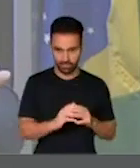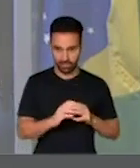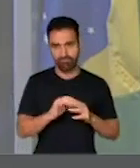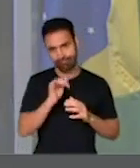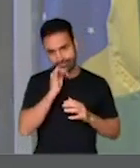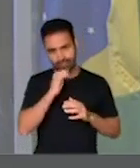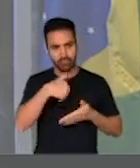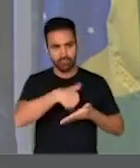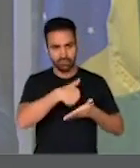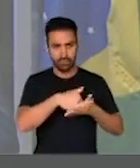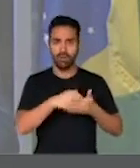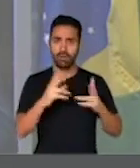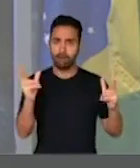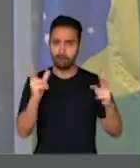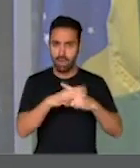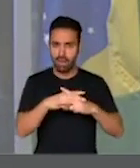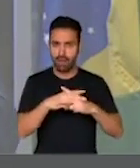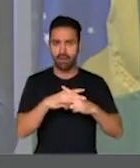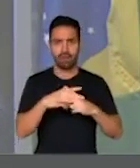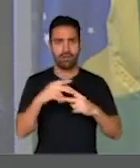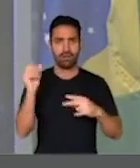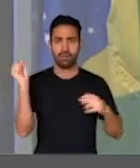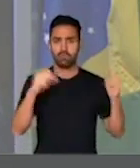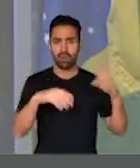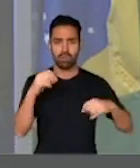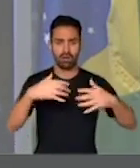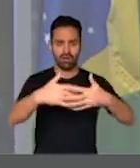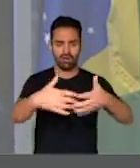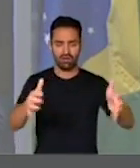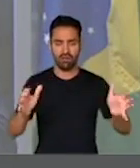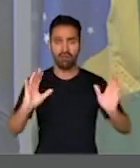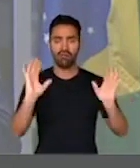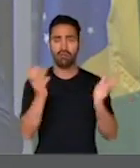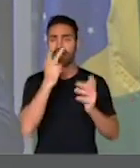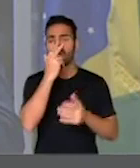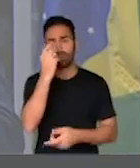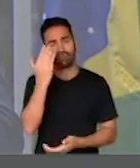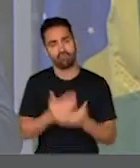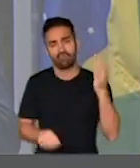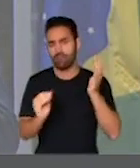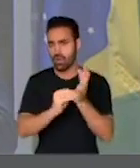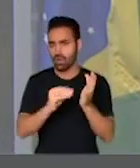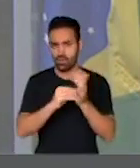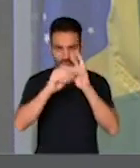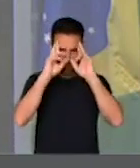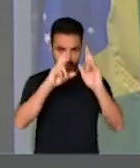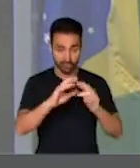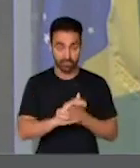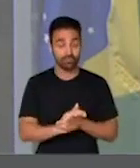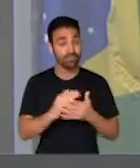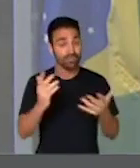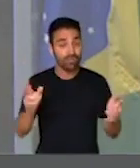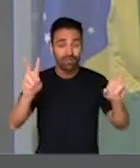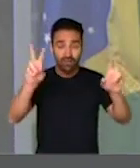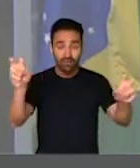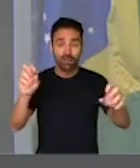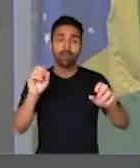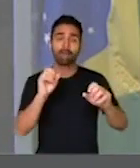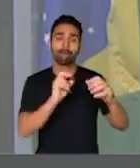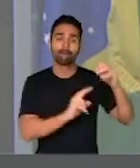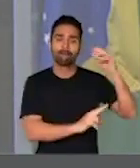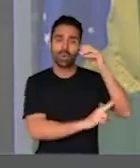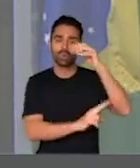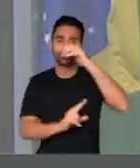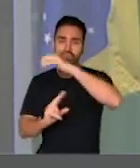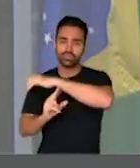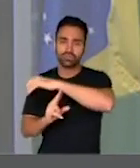no campo, isso não está certo. Aí acaba, aí perde o respeito. Construir pontes, né? Eu